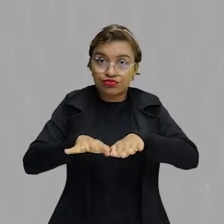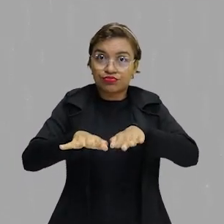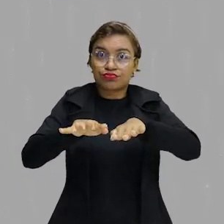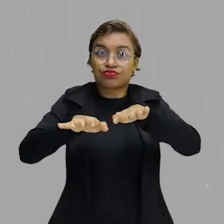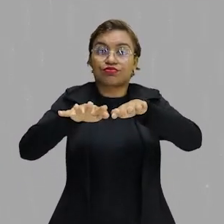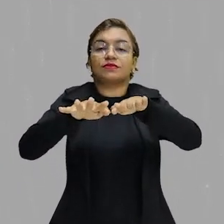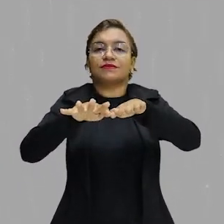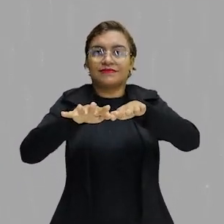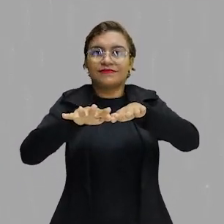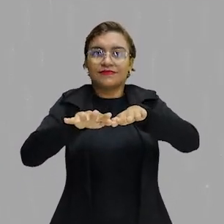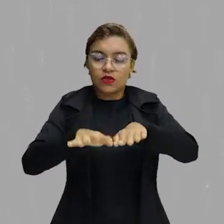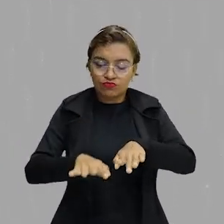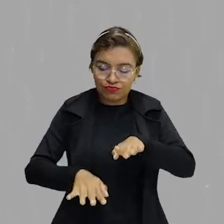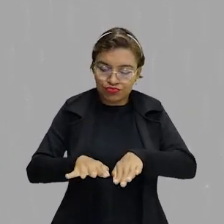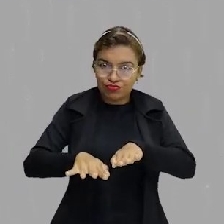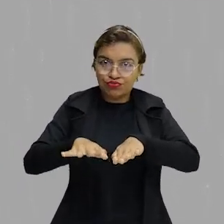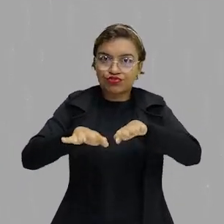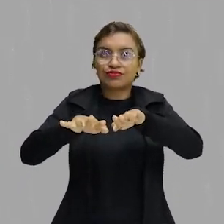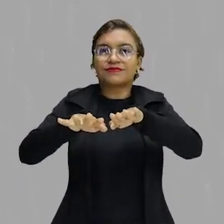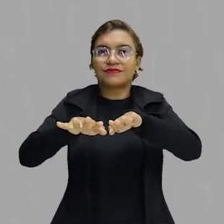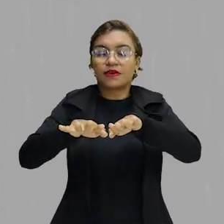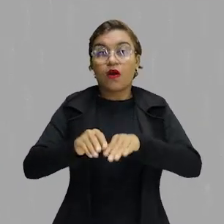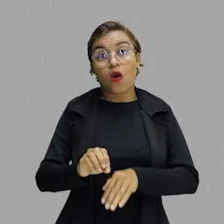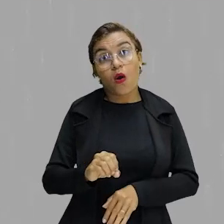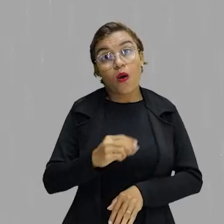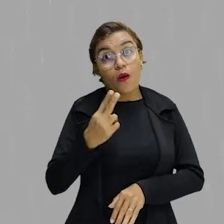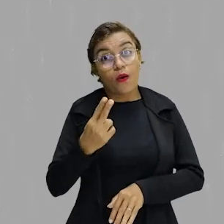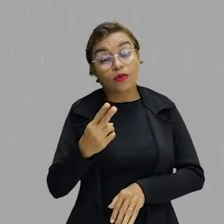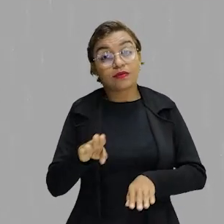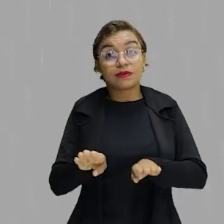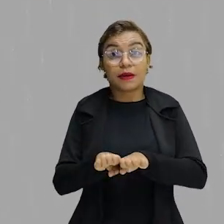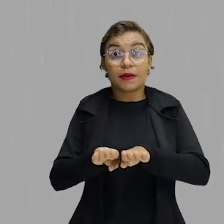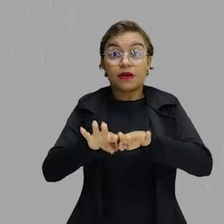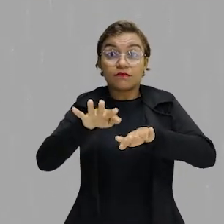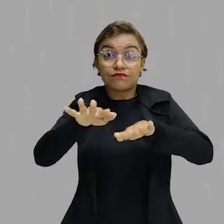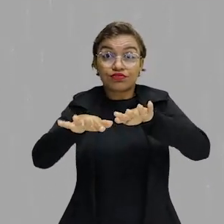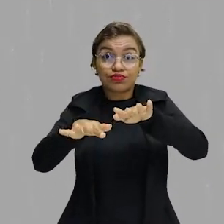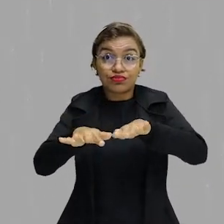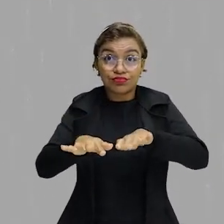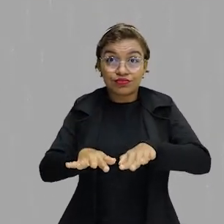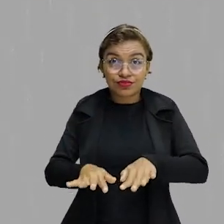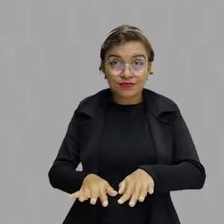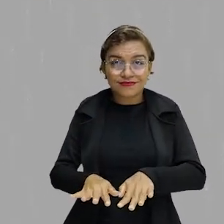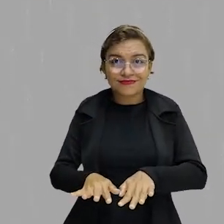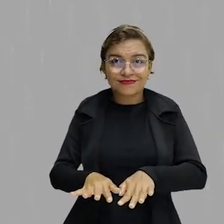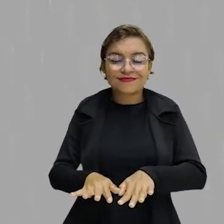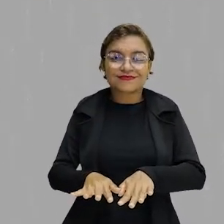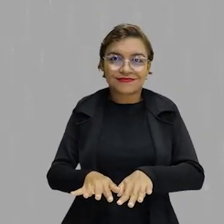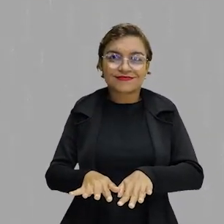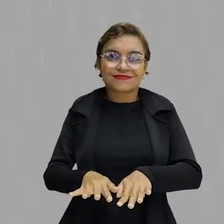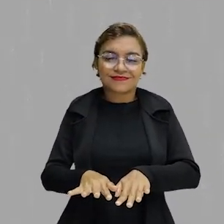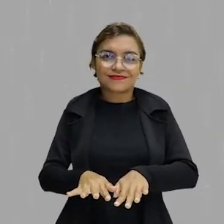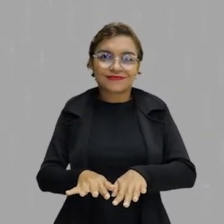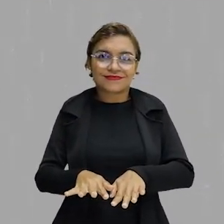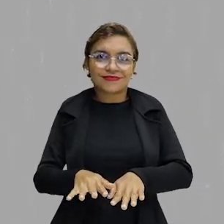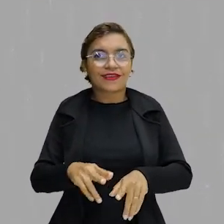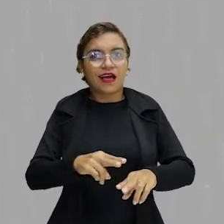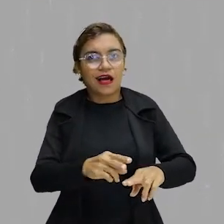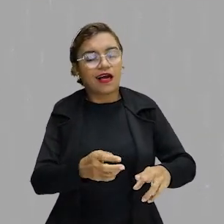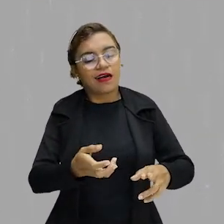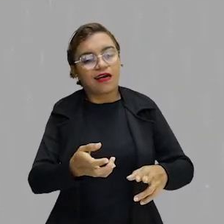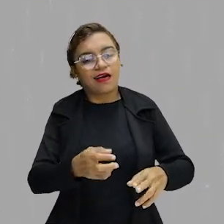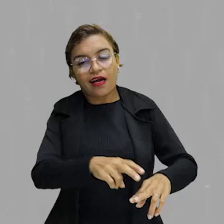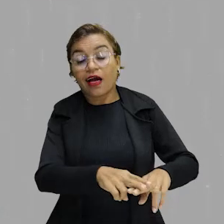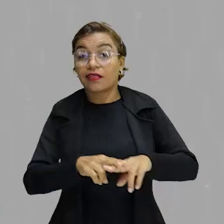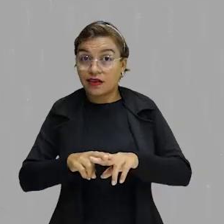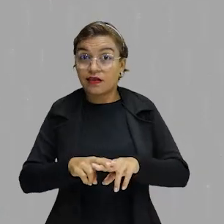de soerguimento, ou seja, subir, tá certo? Ou ela pode também descer, tá certo? Devido ali ao acomodamento dessas